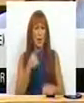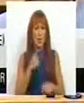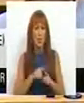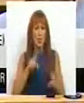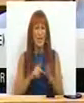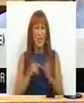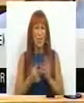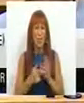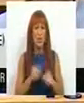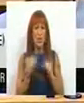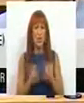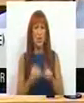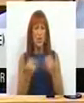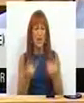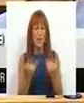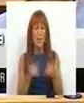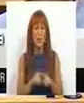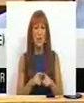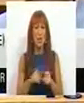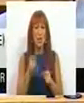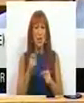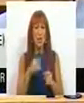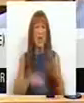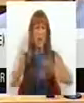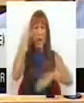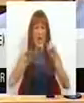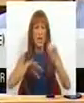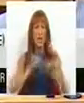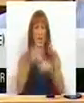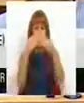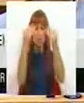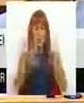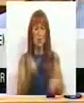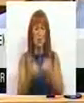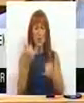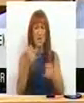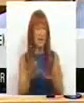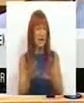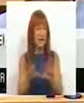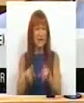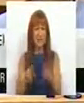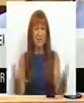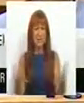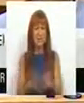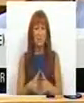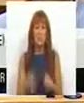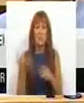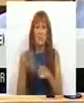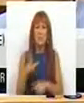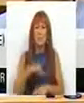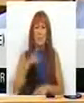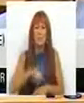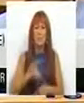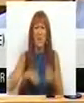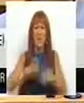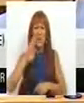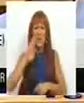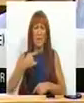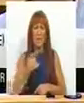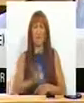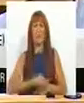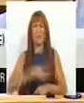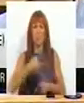de tecnologias de informação, o e-learning e outras plataformas digitais com géneros. No caso português, nós sabemos